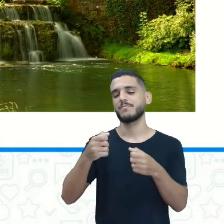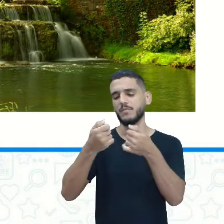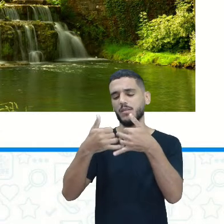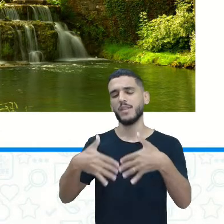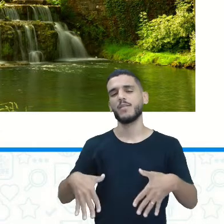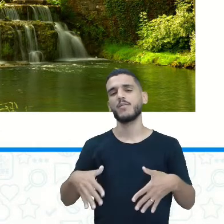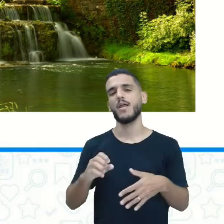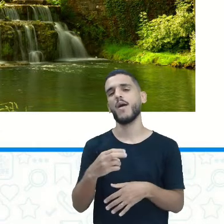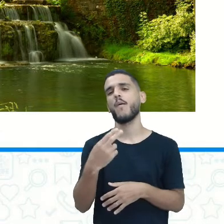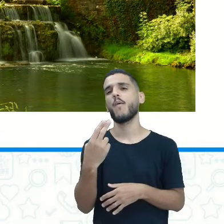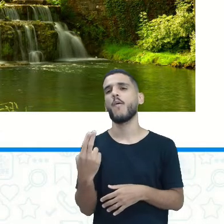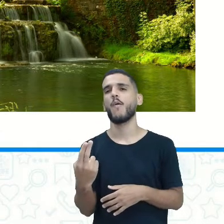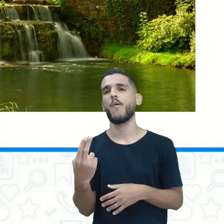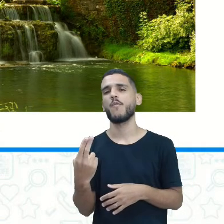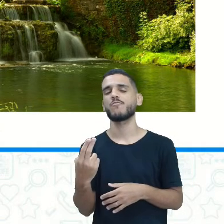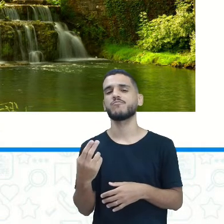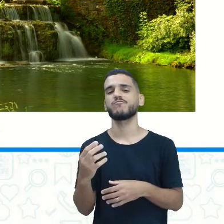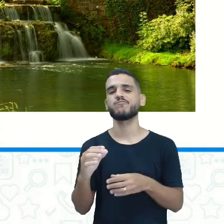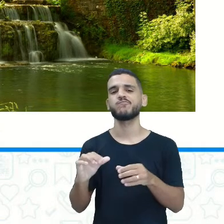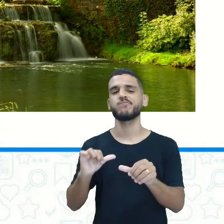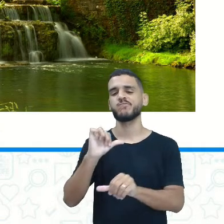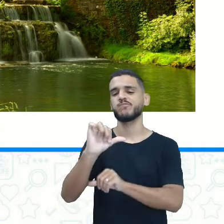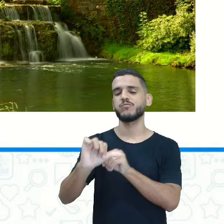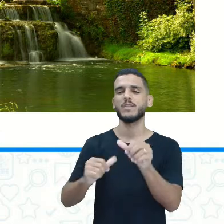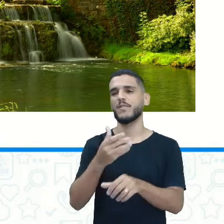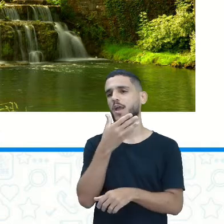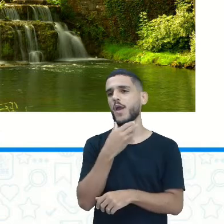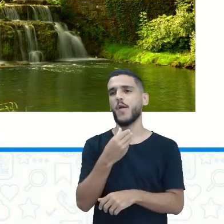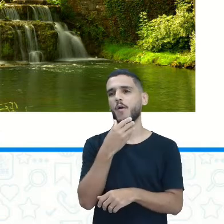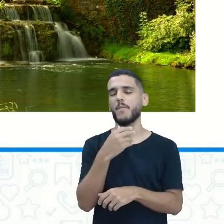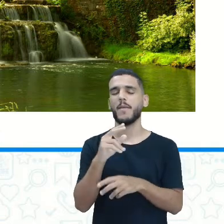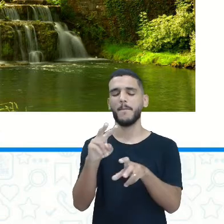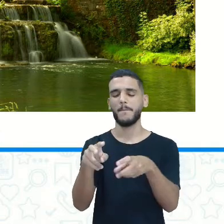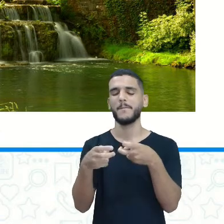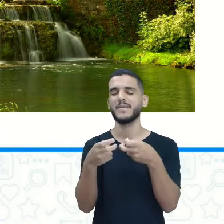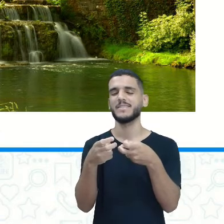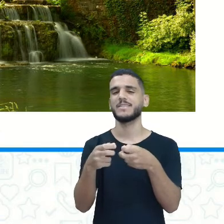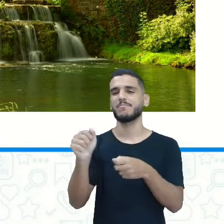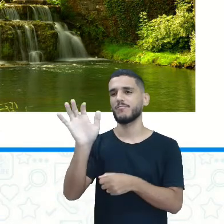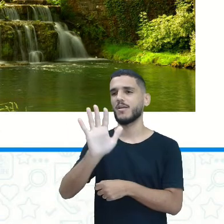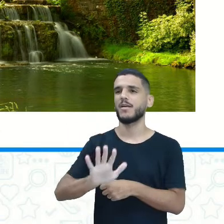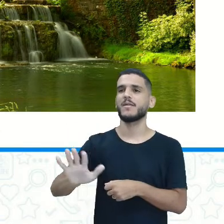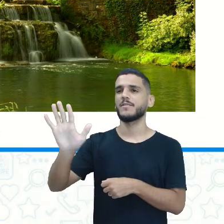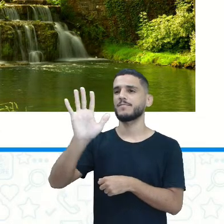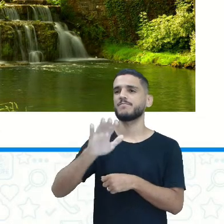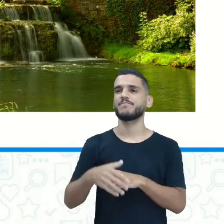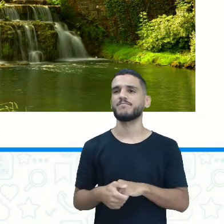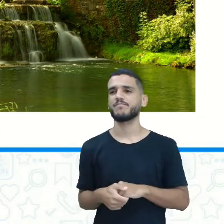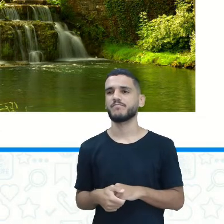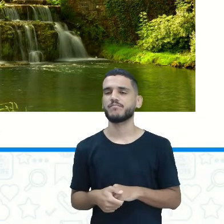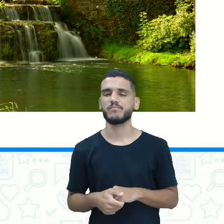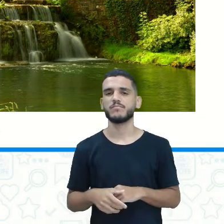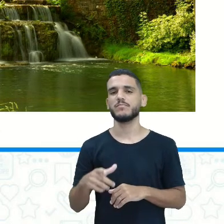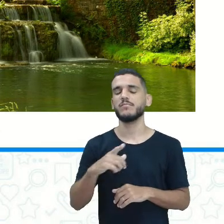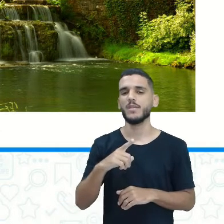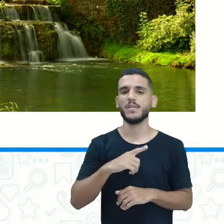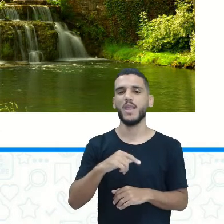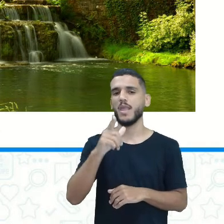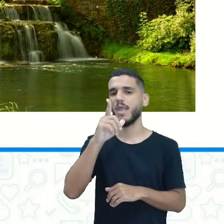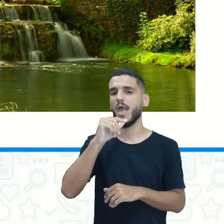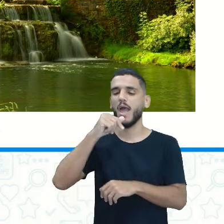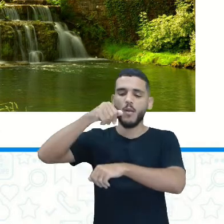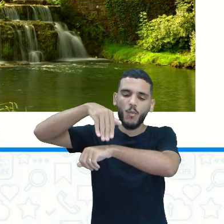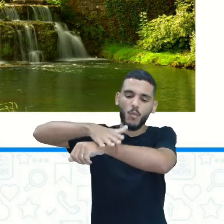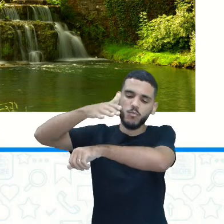modificada pelos seres humanos? Vamos olhar bem a figura, né? Porque você vê uma cachoeira, você vê